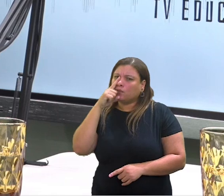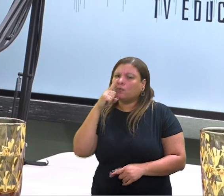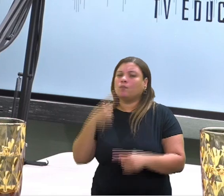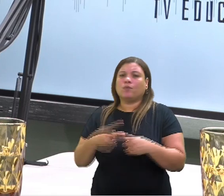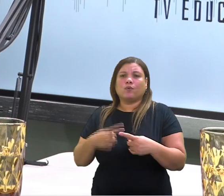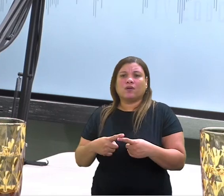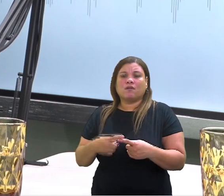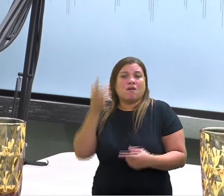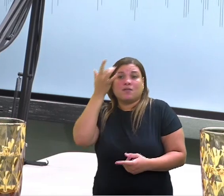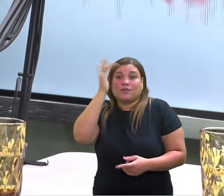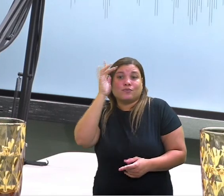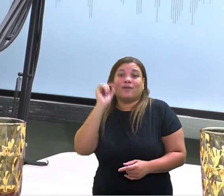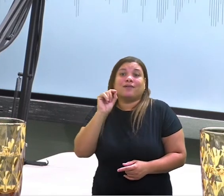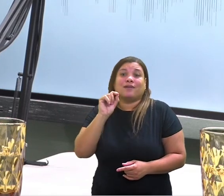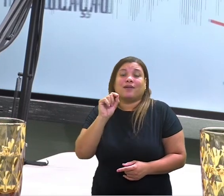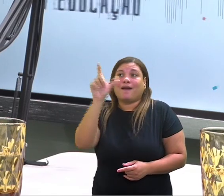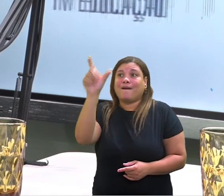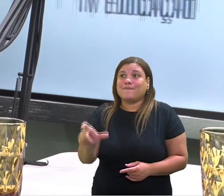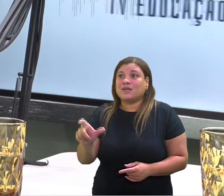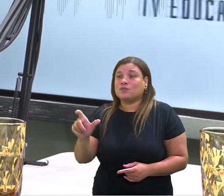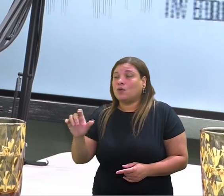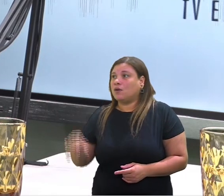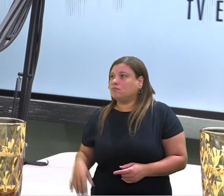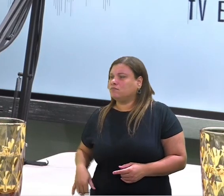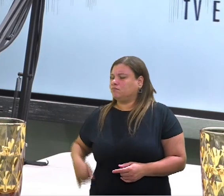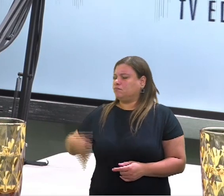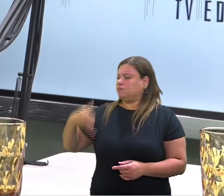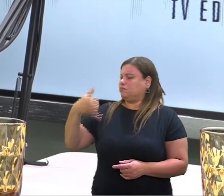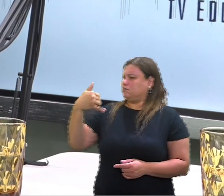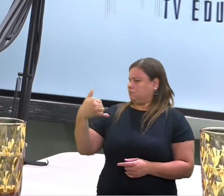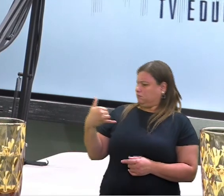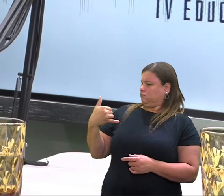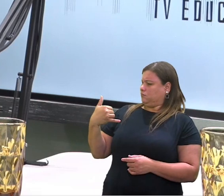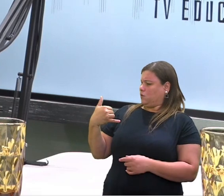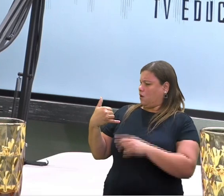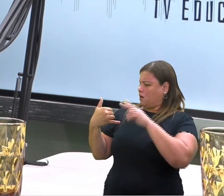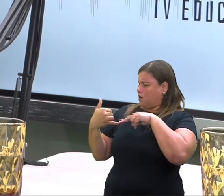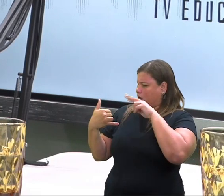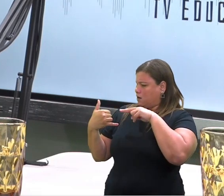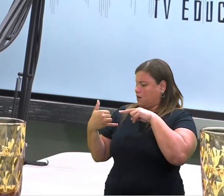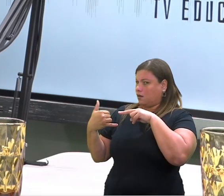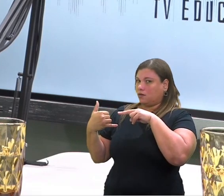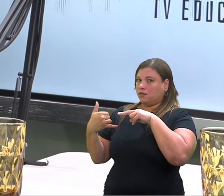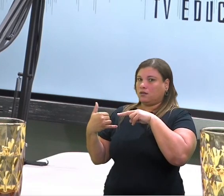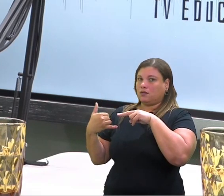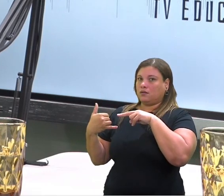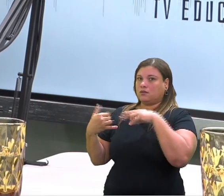ali. Infelizmente, eu tenho inúmeros casos de suicídio de